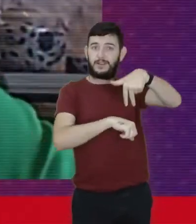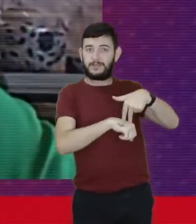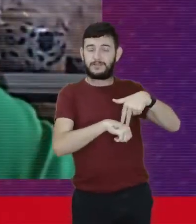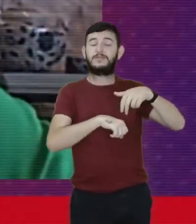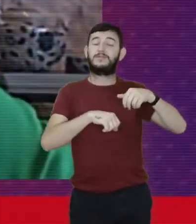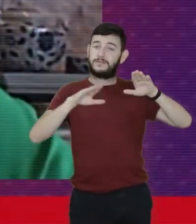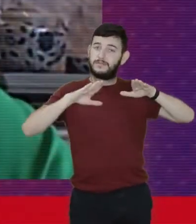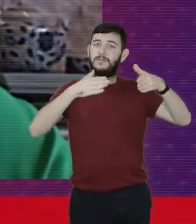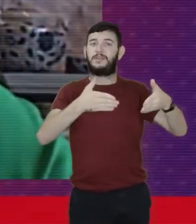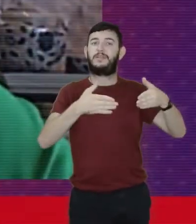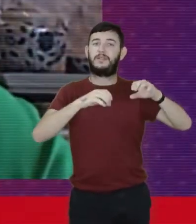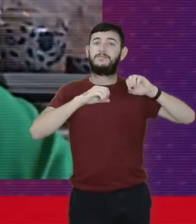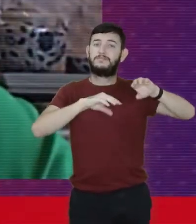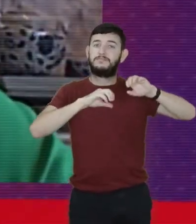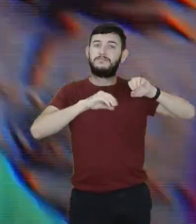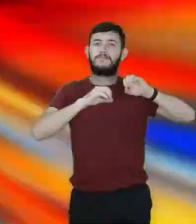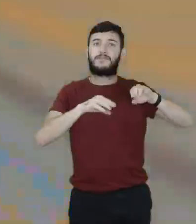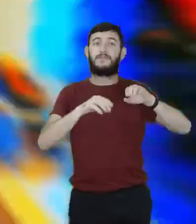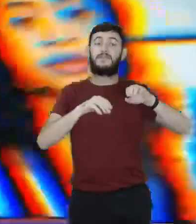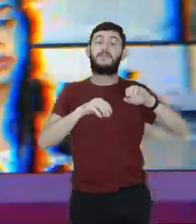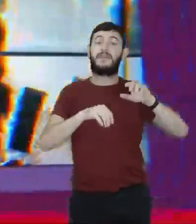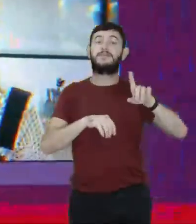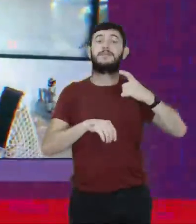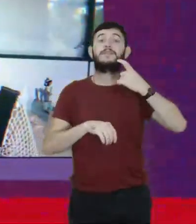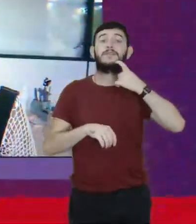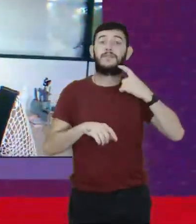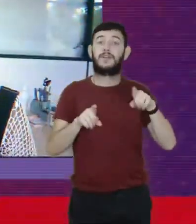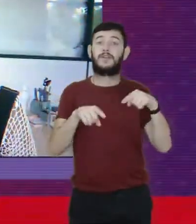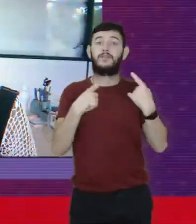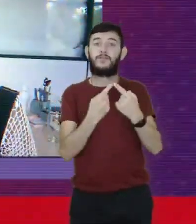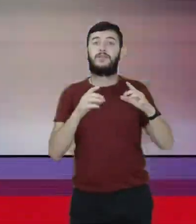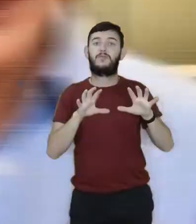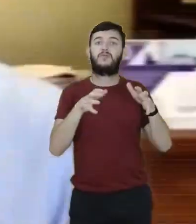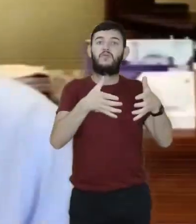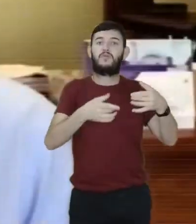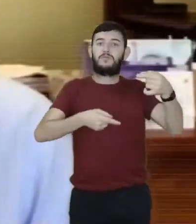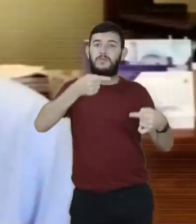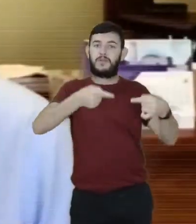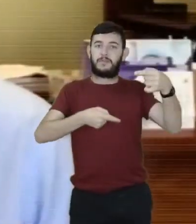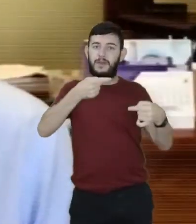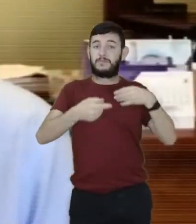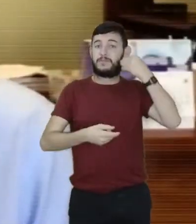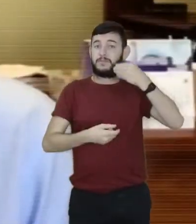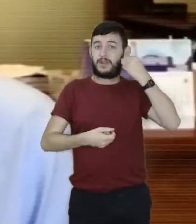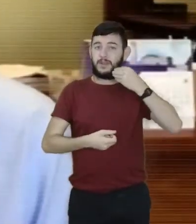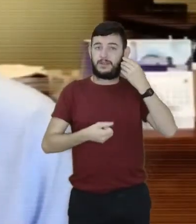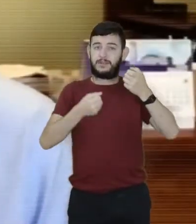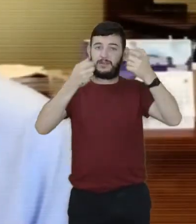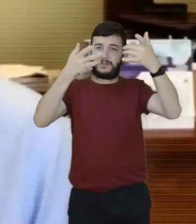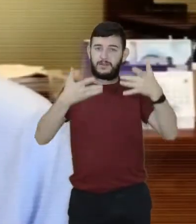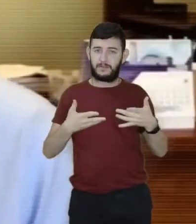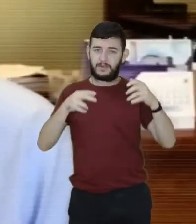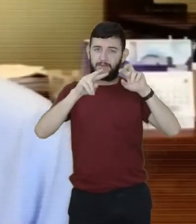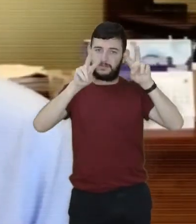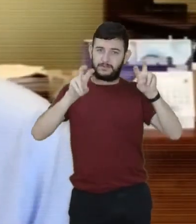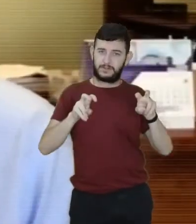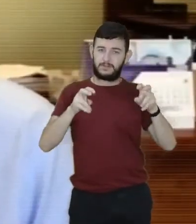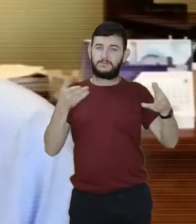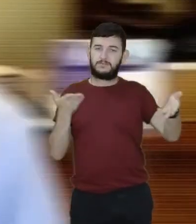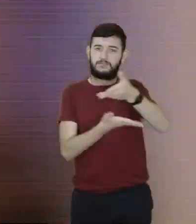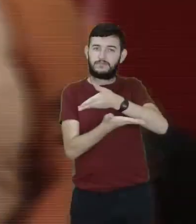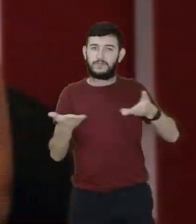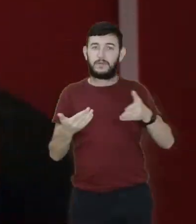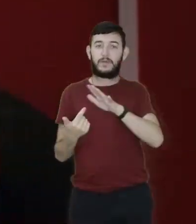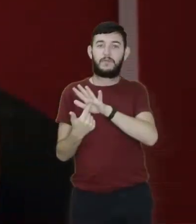Às sextas-feiras, elas se reúnem em uma roda de conversa para trocar experiências e visões sobre o assunto. E para mostrar que o engajamento político